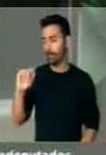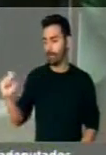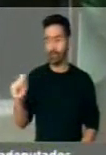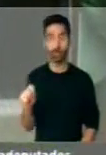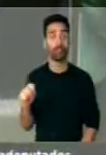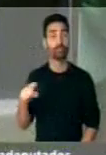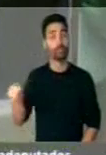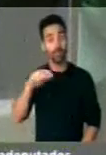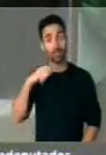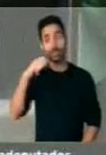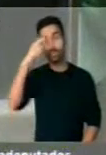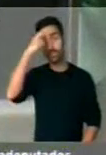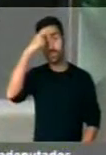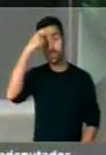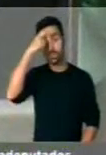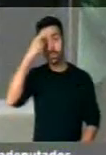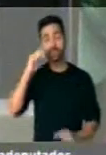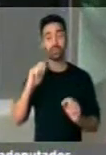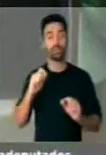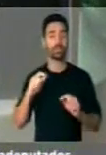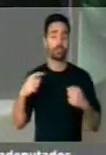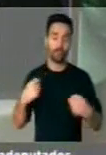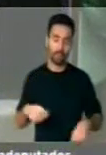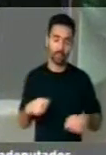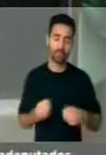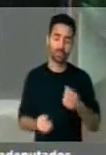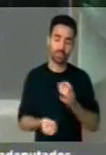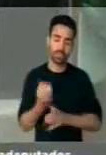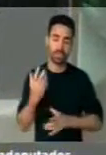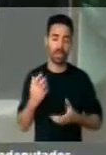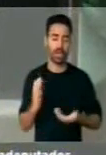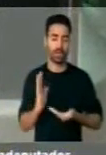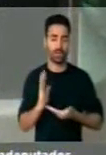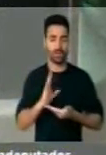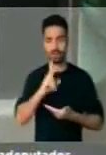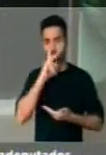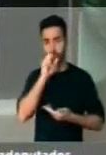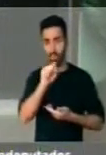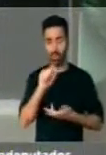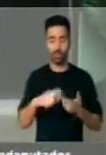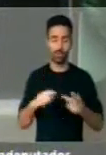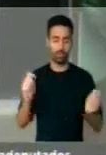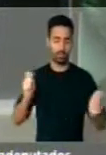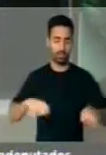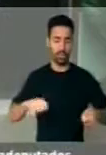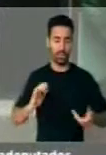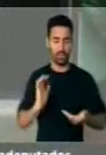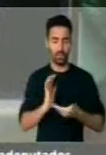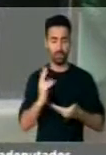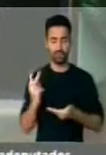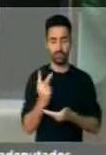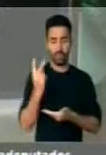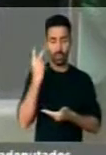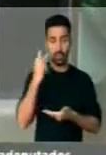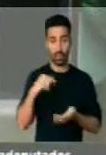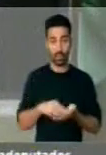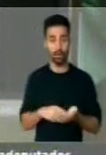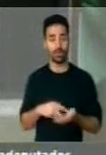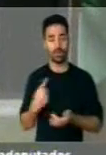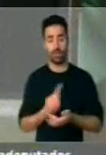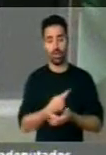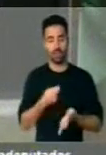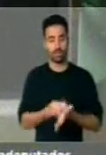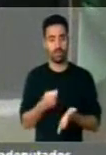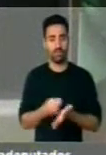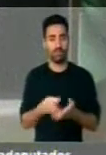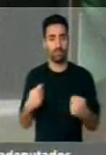Tenhamos consciência de que podemos construir um parlamento altivo, que podemos construir uma Câmara valorizada. É nosso dever